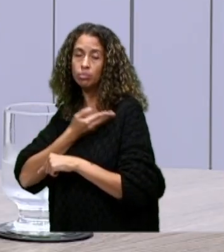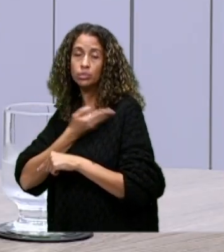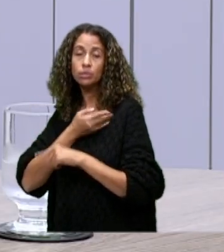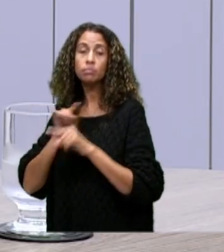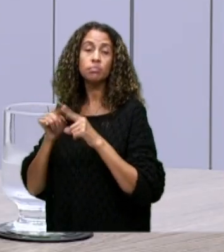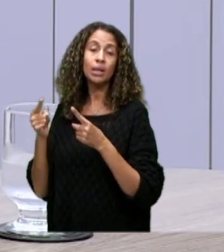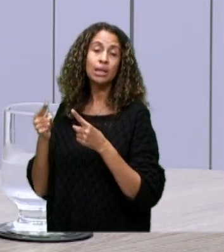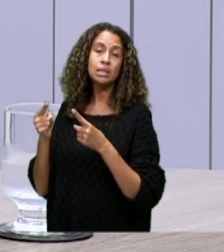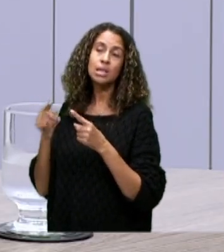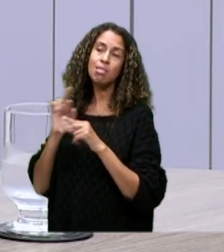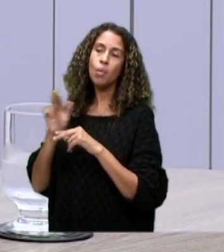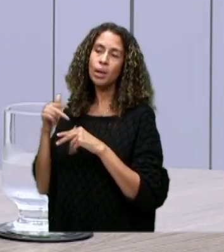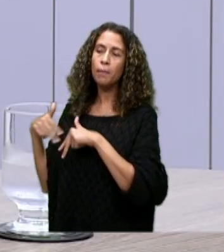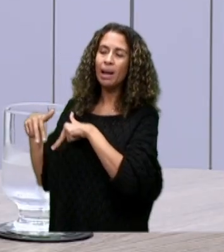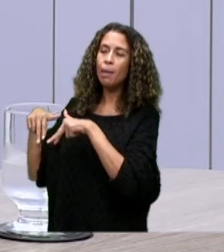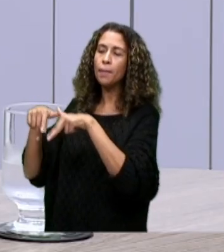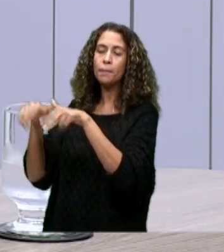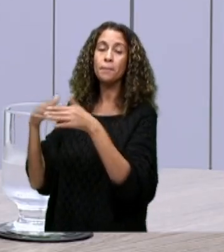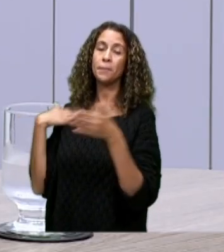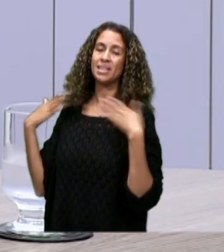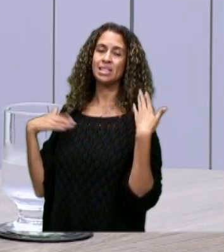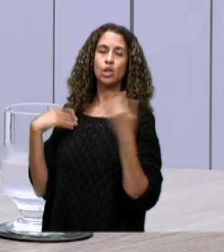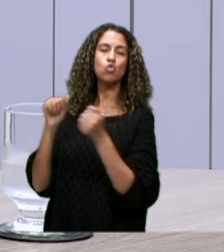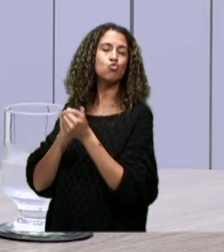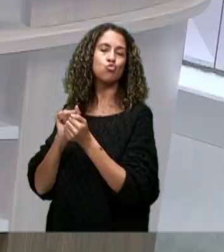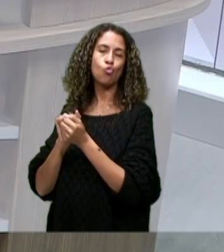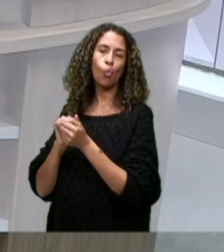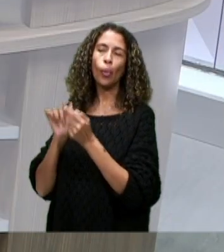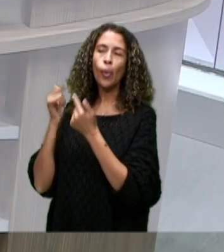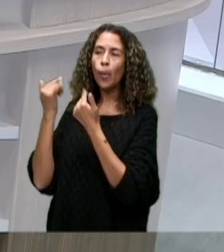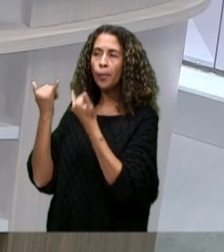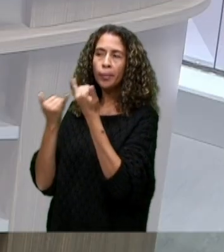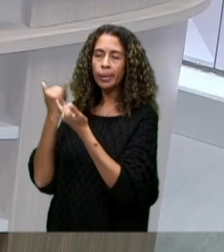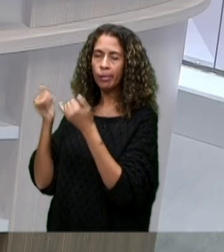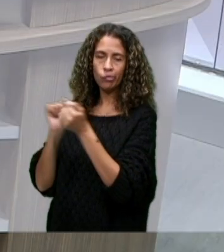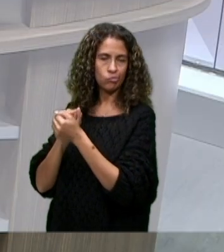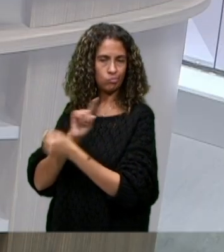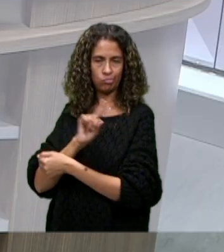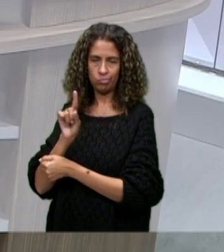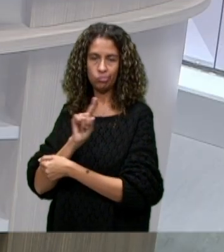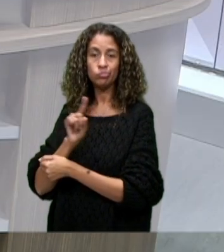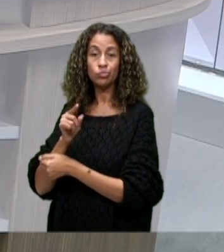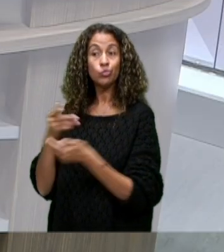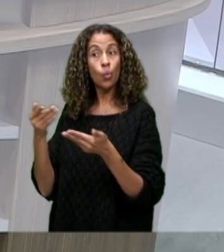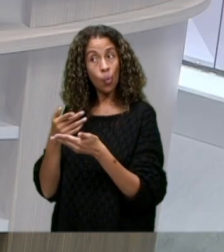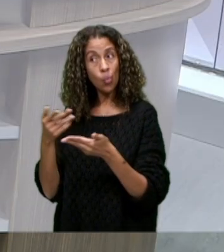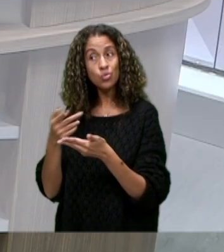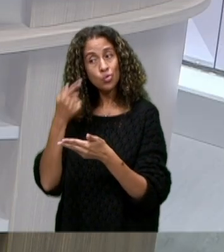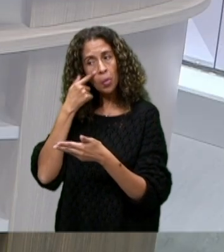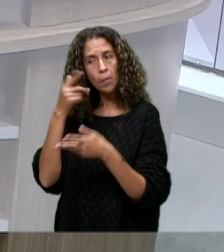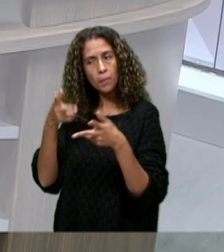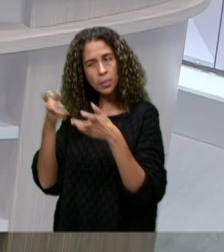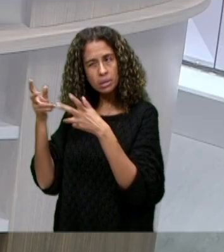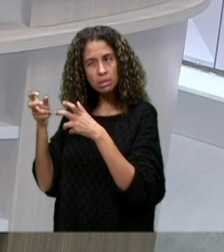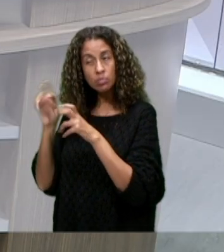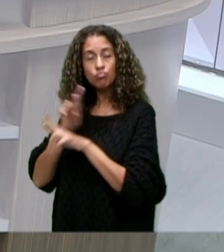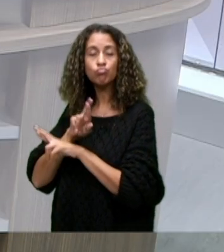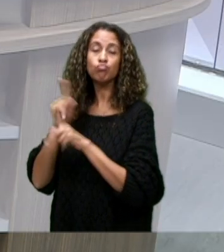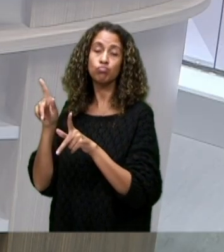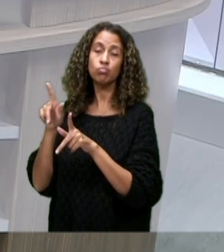mas não saíam ali, não iam brincar com a gente, não iam fazer alguma coisa com a gente. Hoje eu vejo diferente isso. Hoje eu